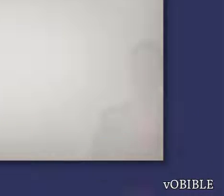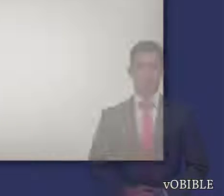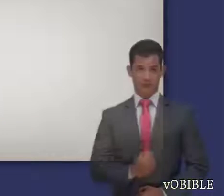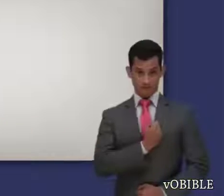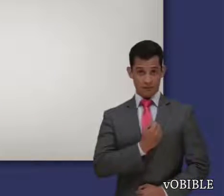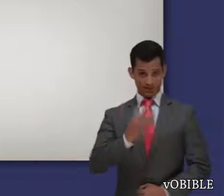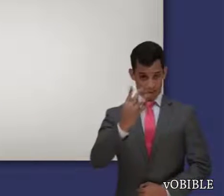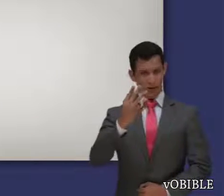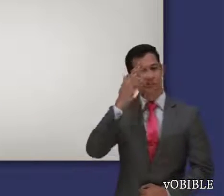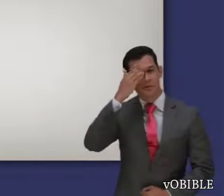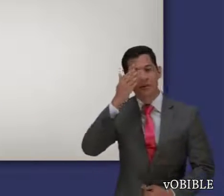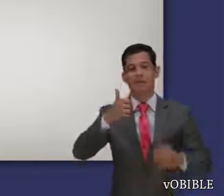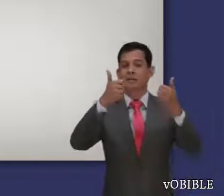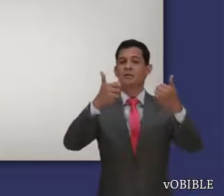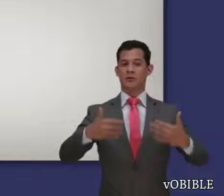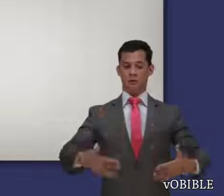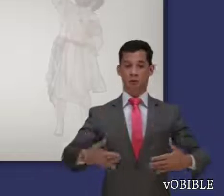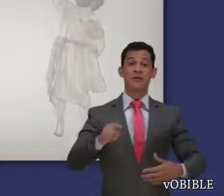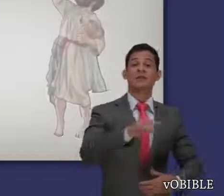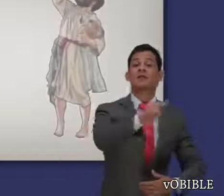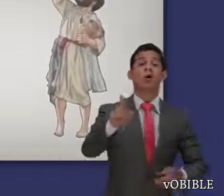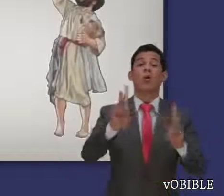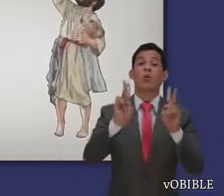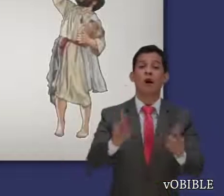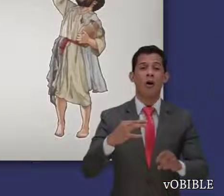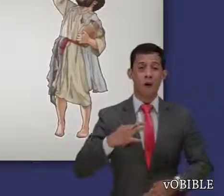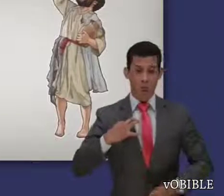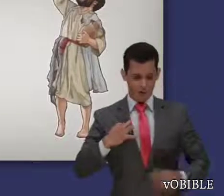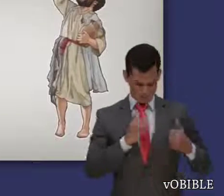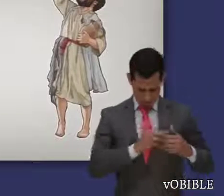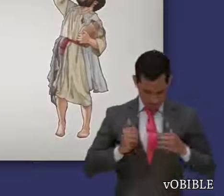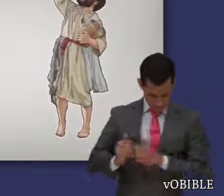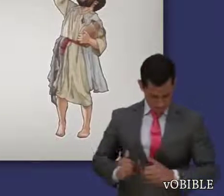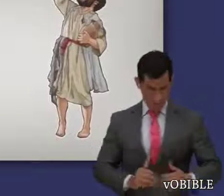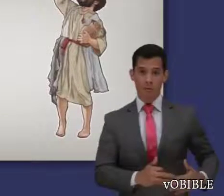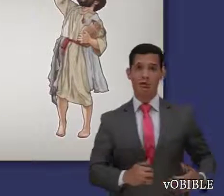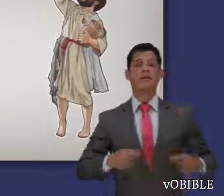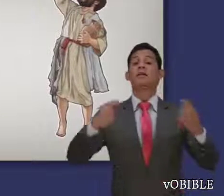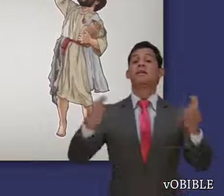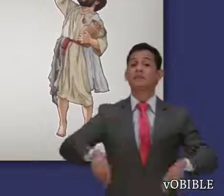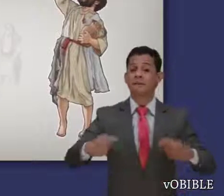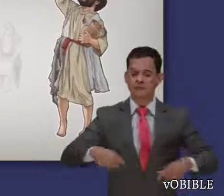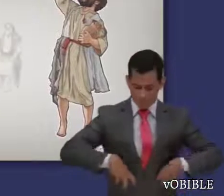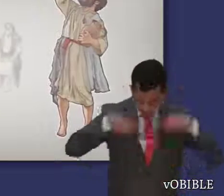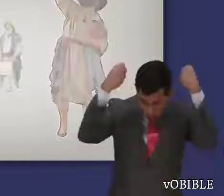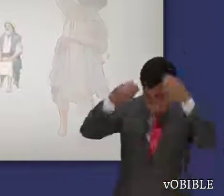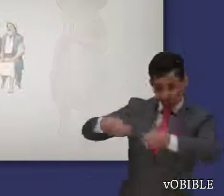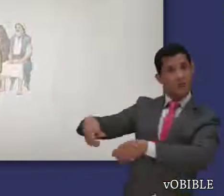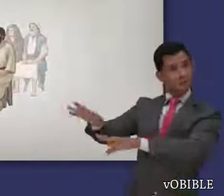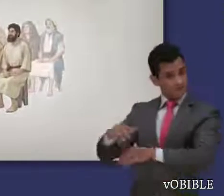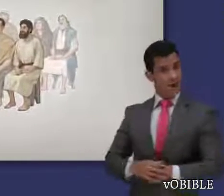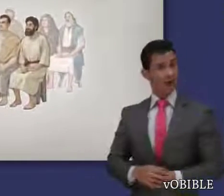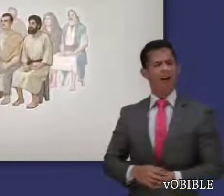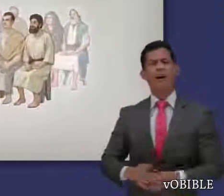No capítulo 4, os efésios são aconselhados a abandonar o que eles faziam de errado, a velha personalidade, mas deviam